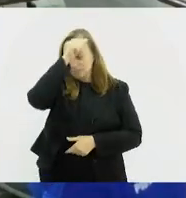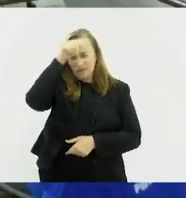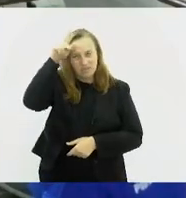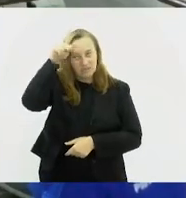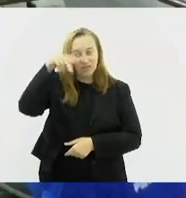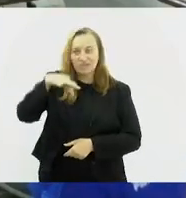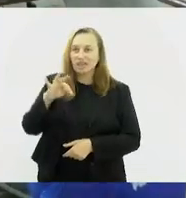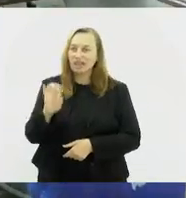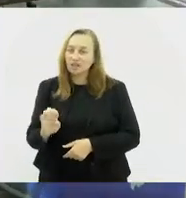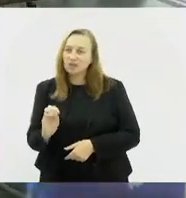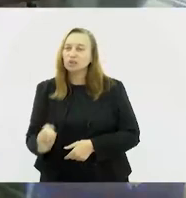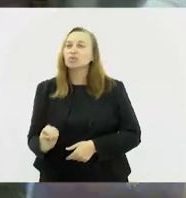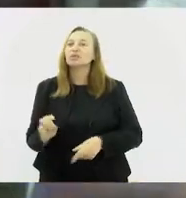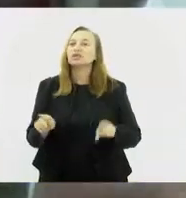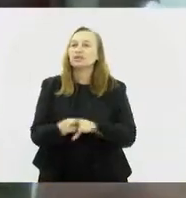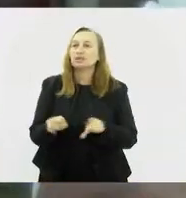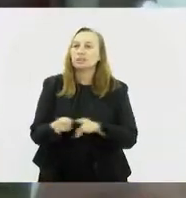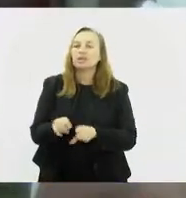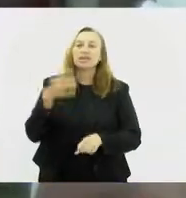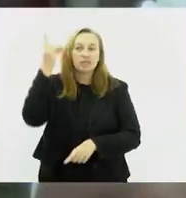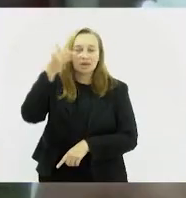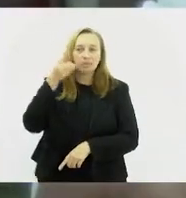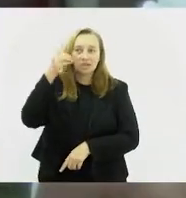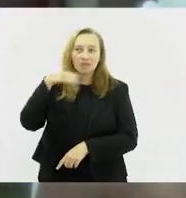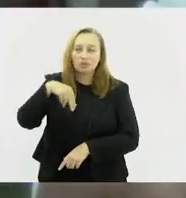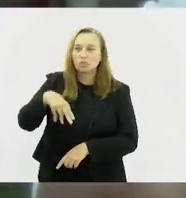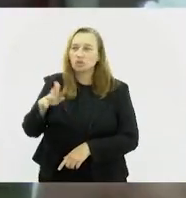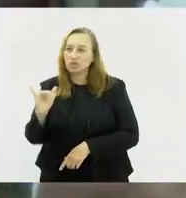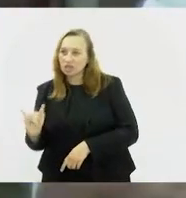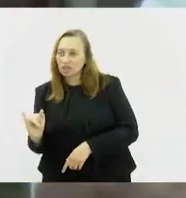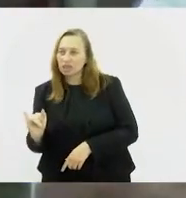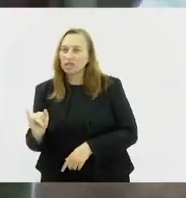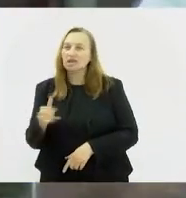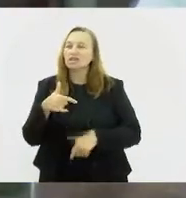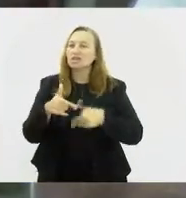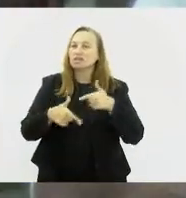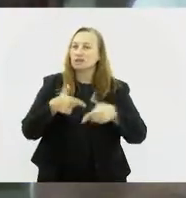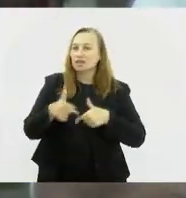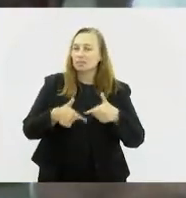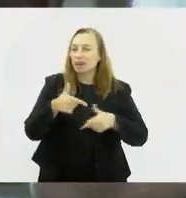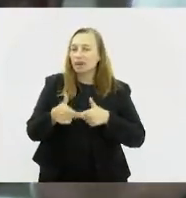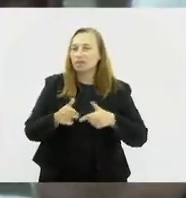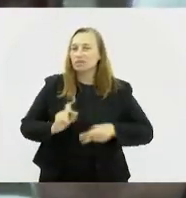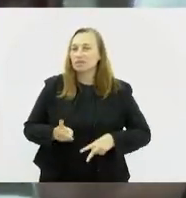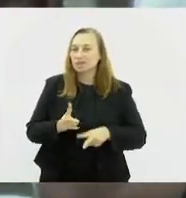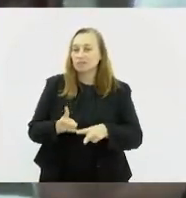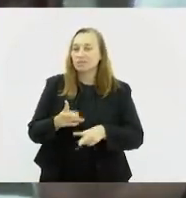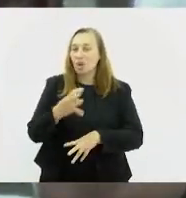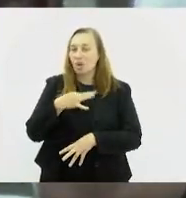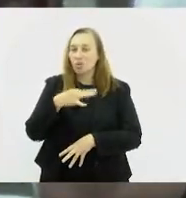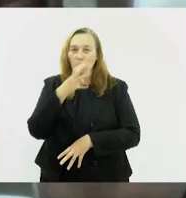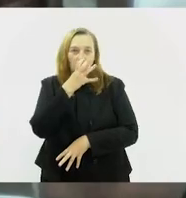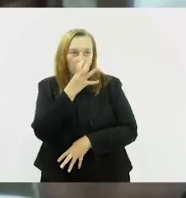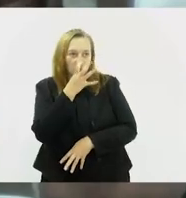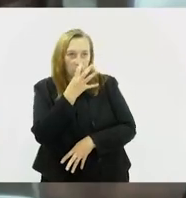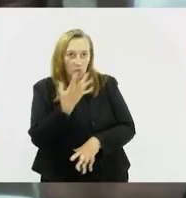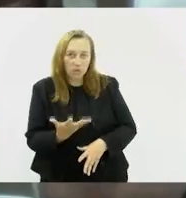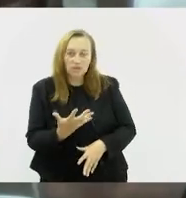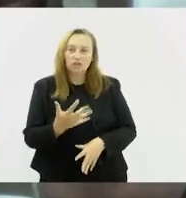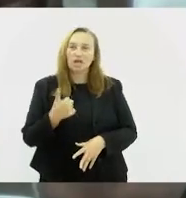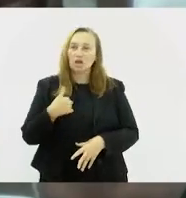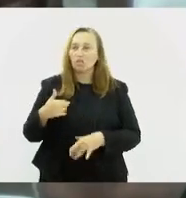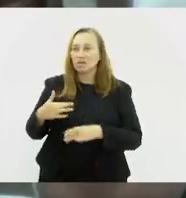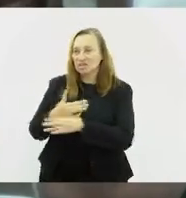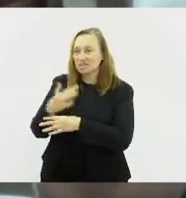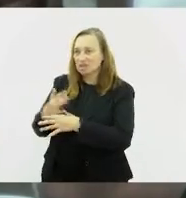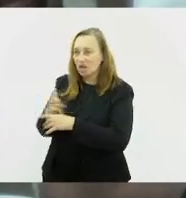Muni sempre fez aqui em Volta Redonda. É um trabalho que eu fico admirado. Eu sendo de uma cidade pequena,